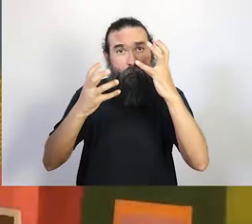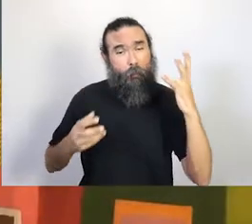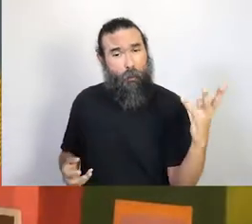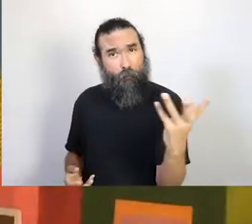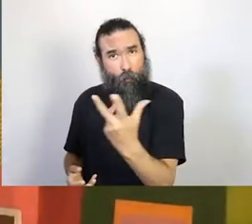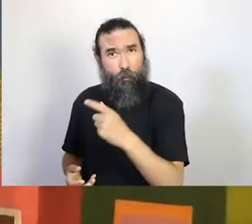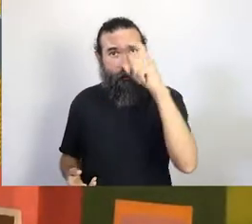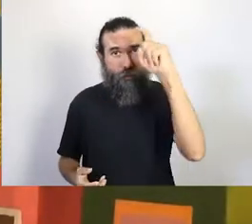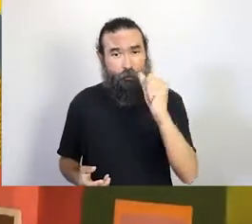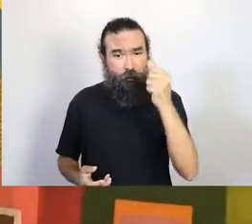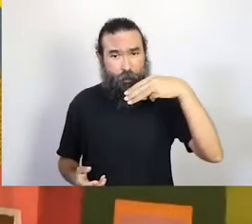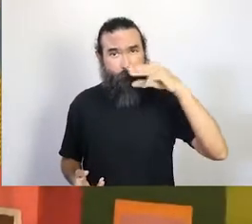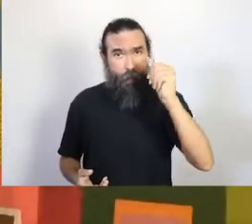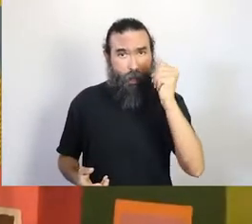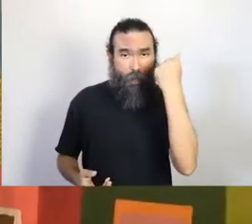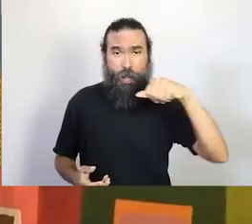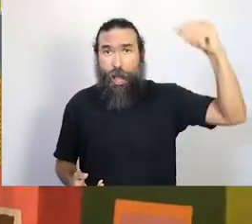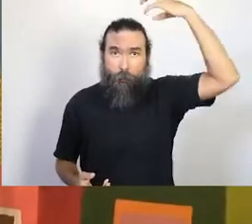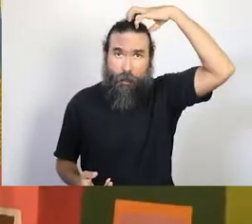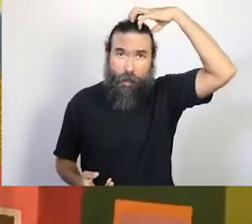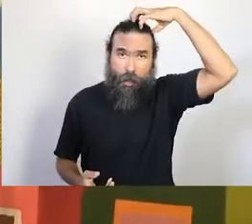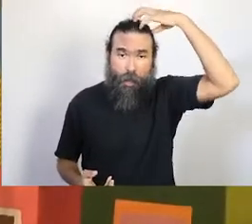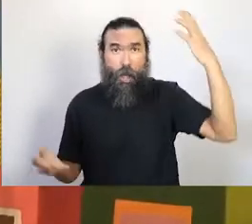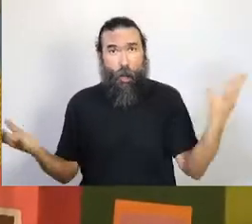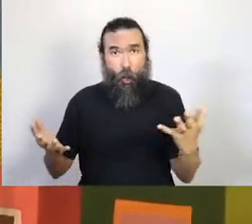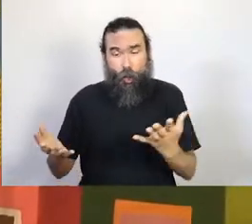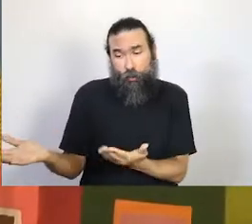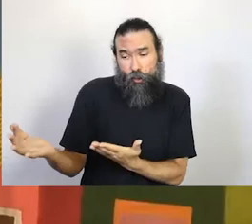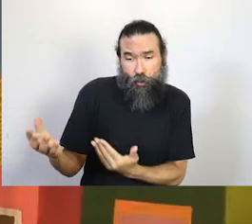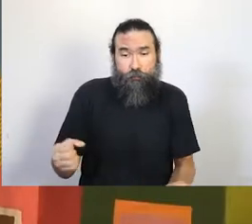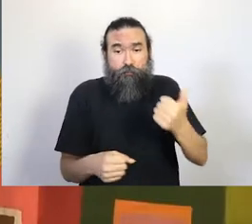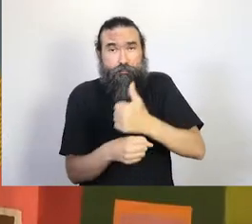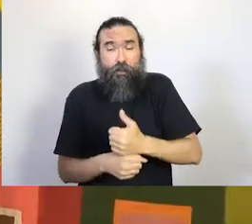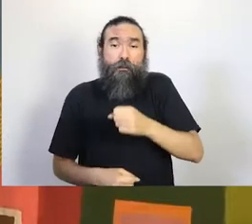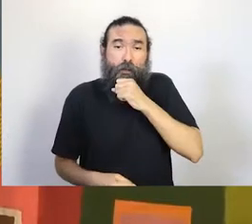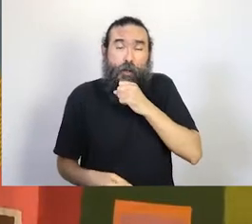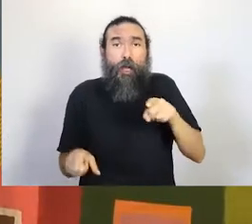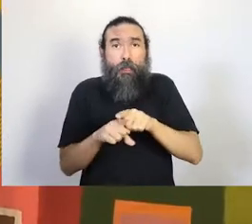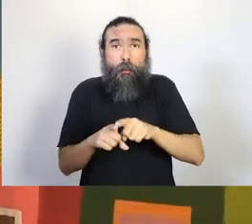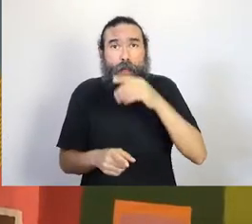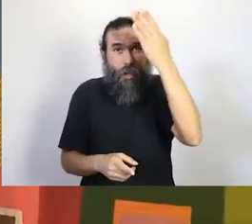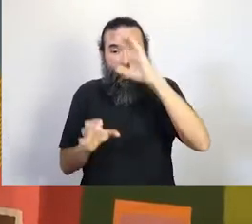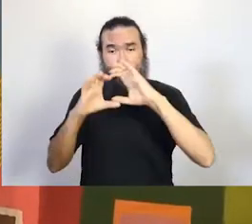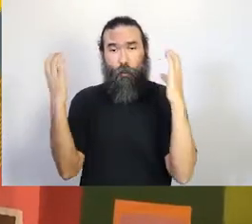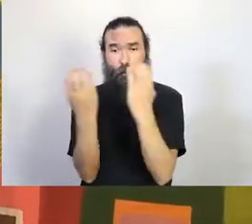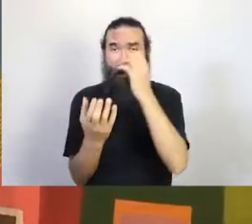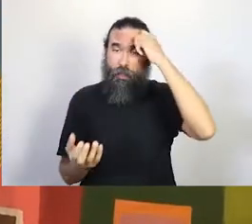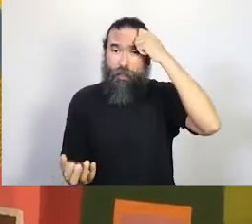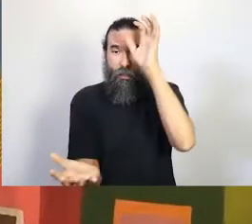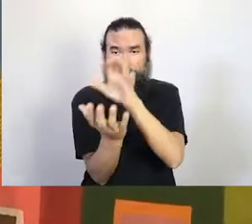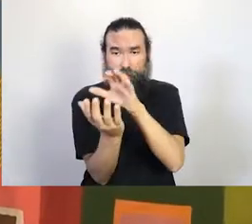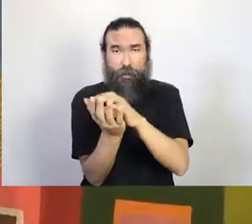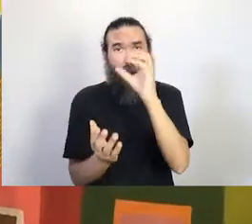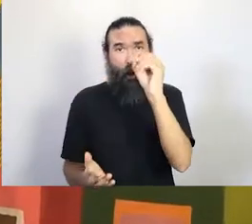depois dessa linda apresentação do Xambá das Iabás, as mais velhas vão abrir espaço para os mais novos, também diretamente do Quilombo da Xambá,